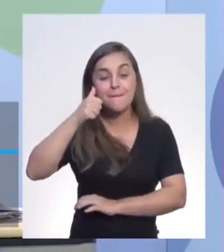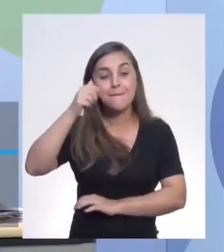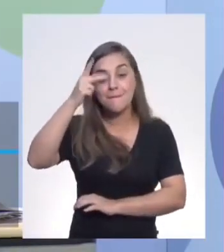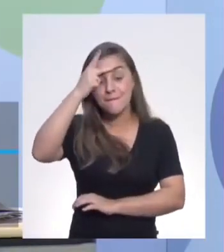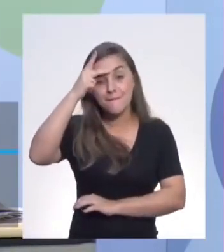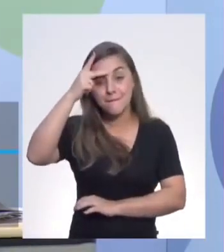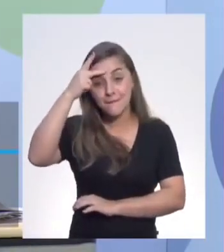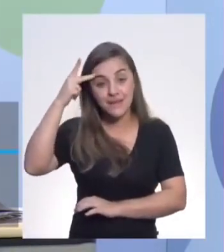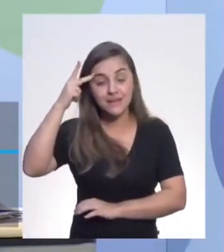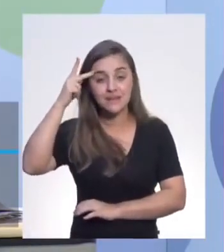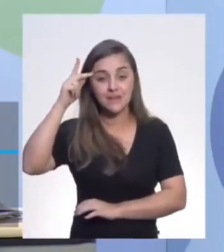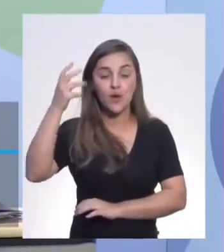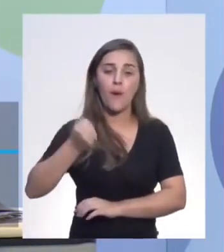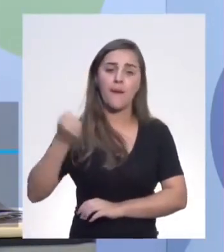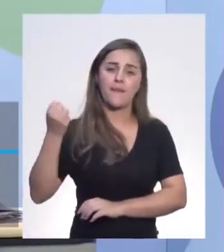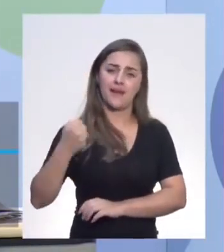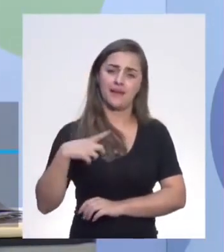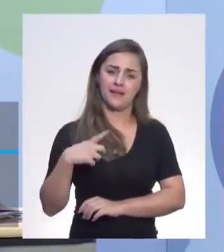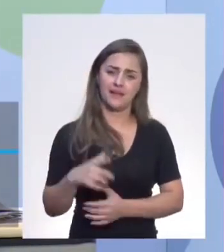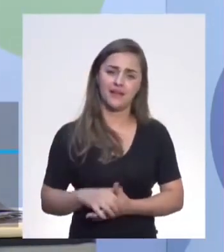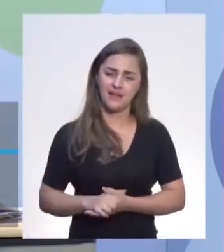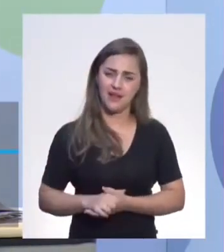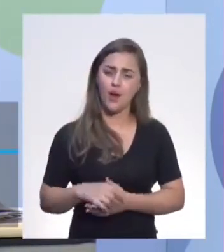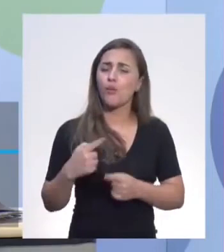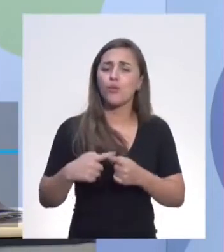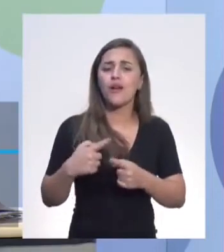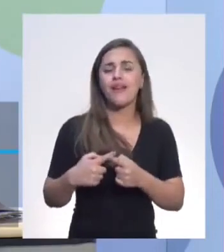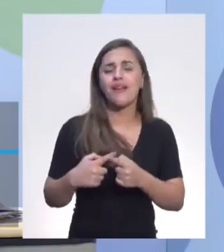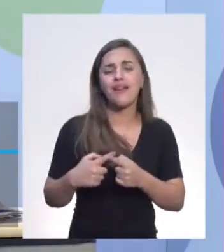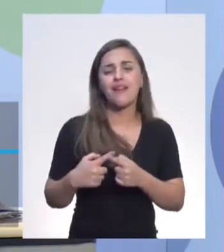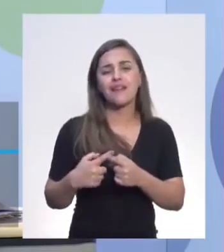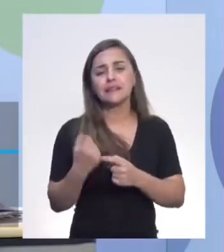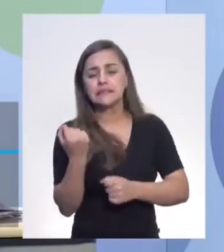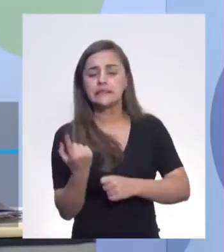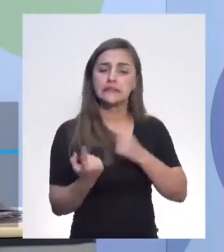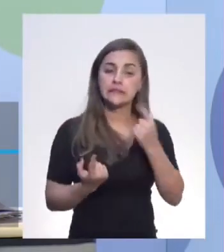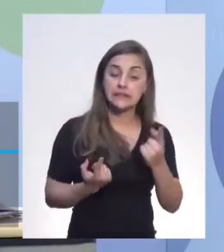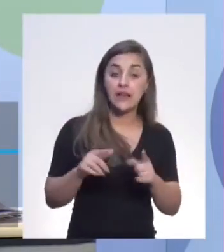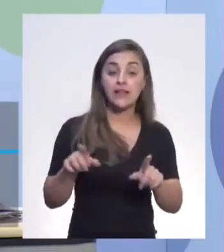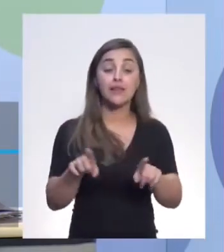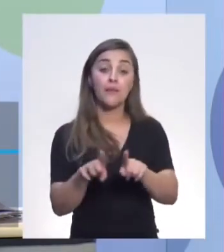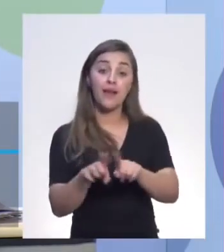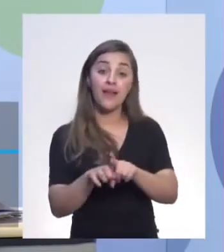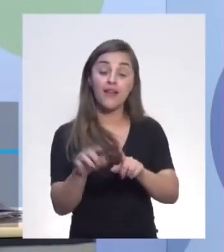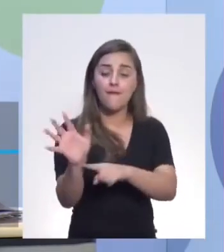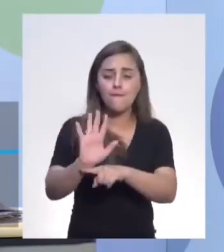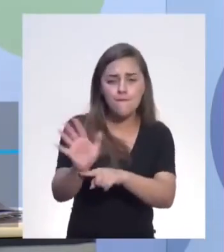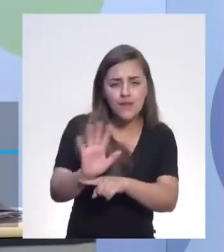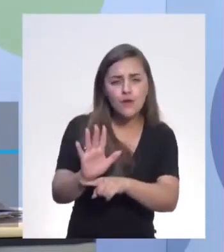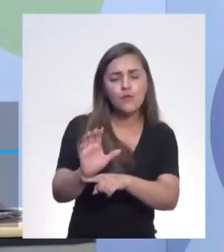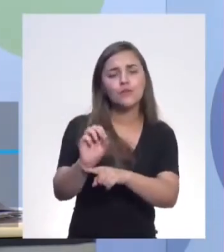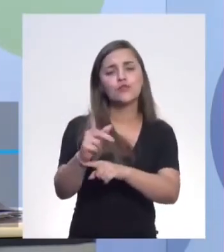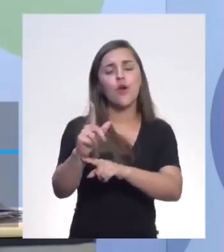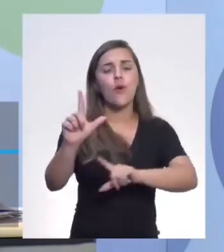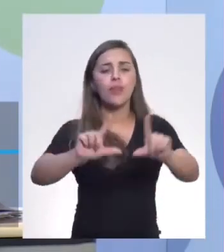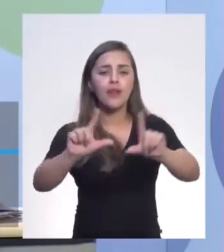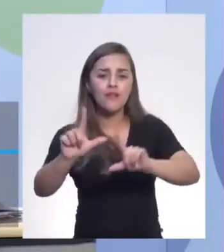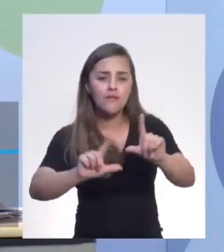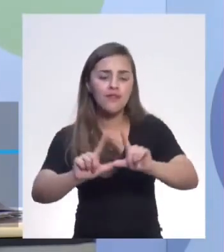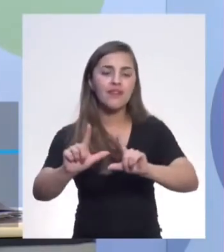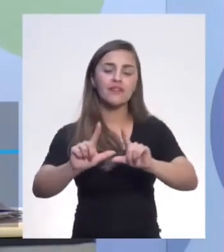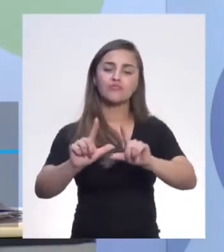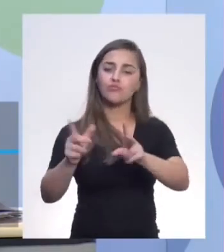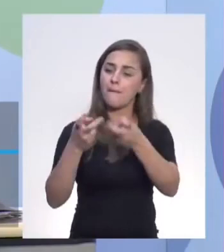existe, porque ainda a representatividade é pequena em filmes, em programas de televisão. Por que